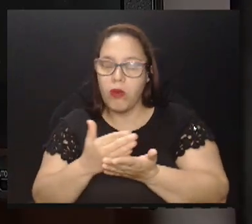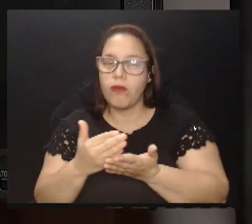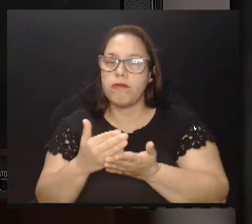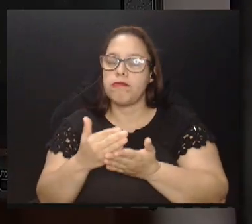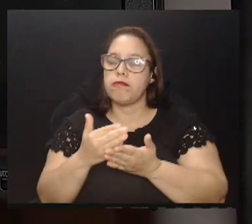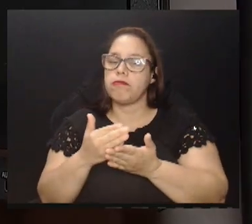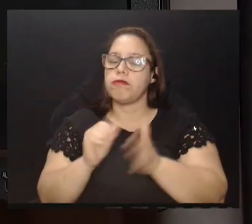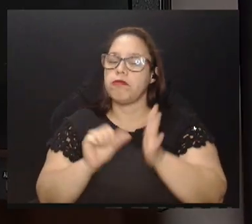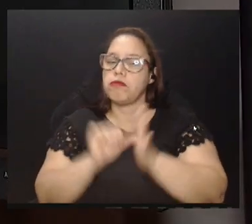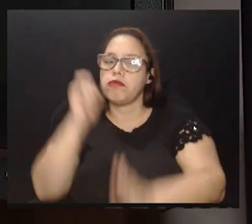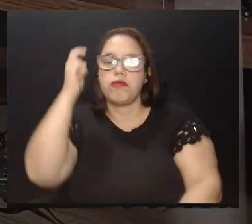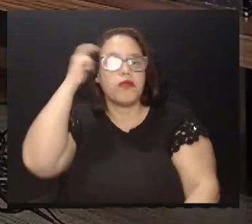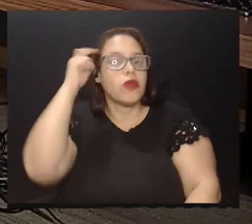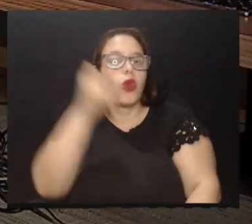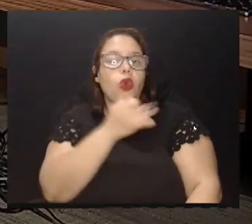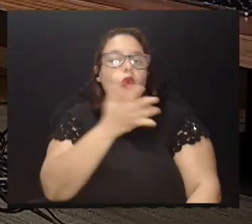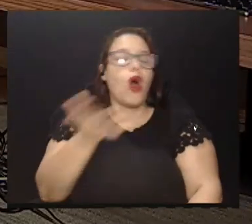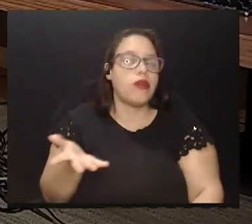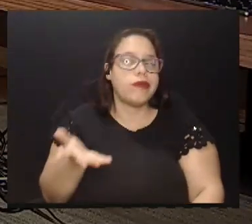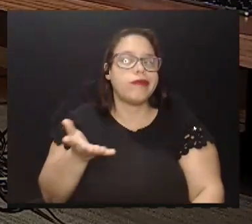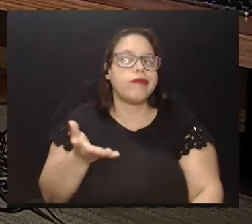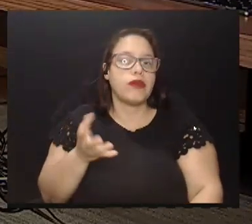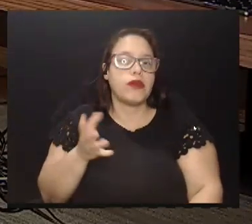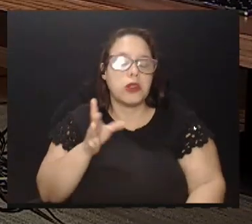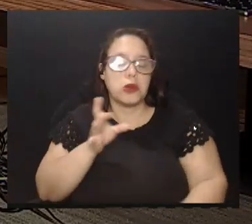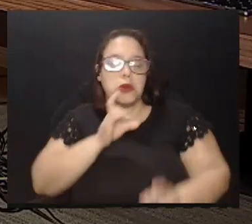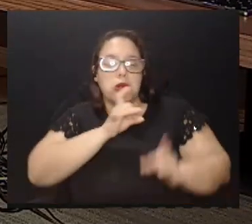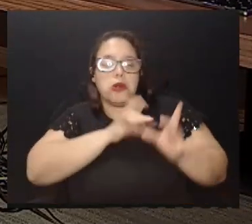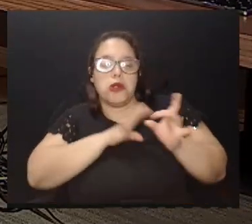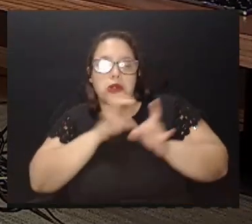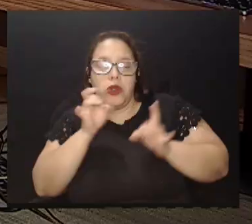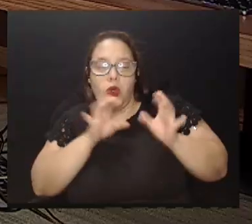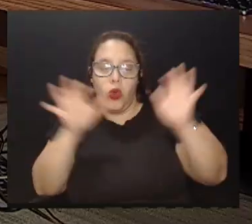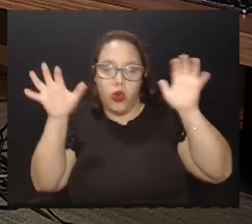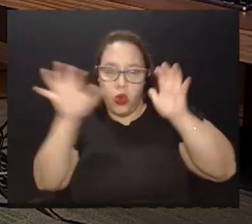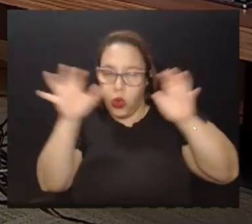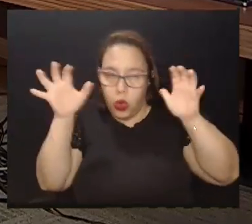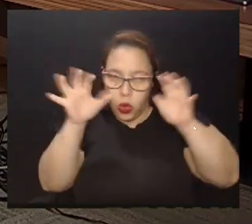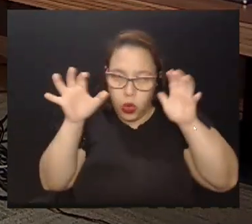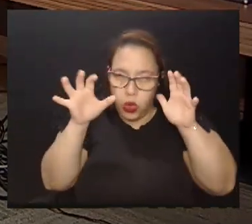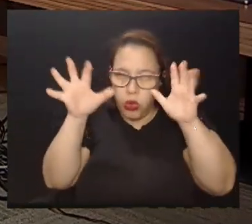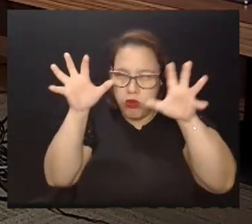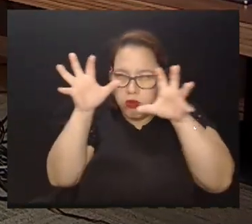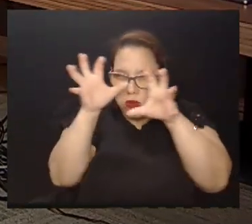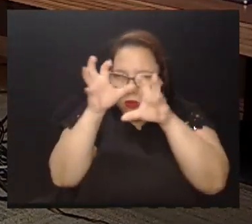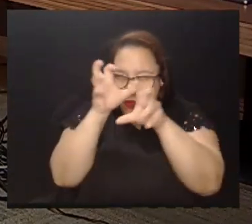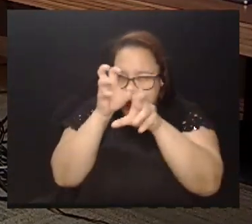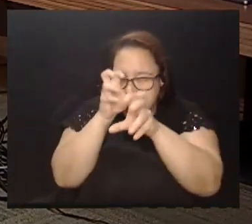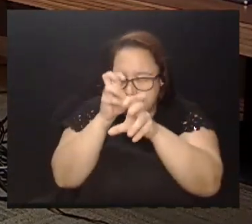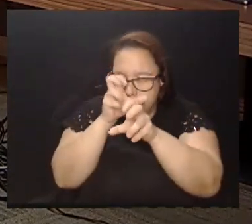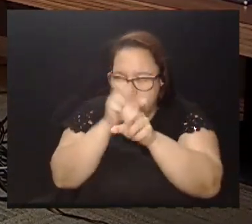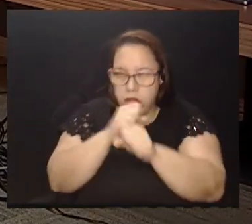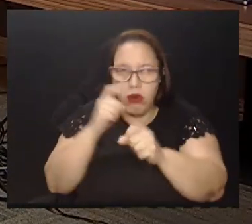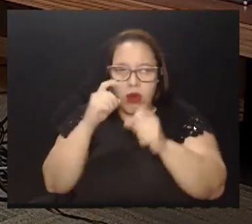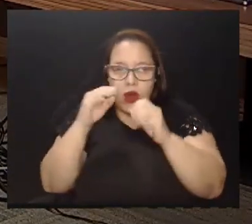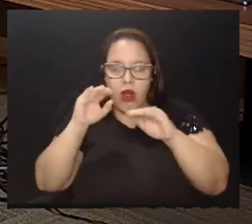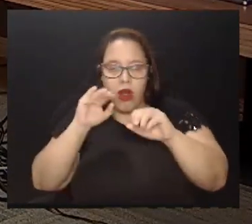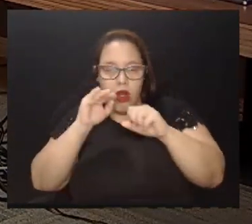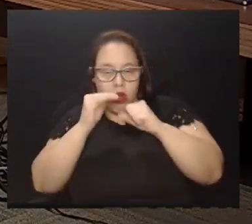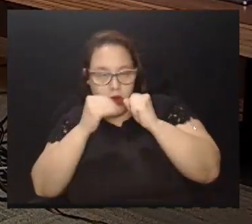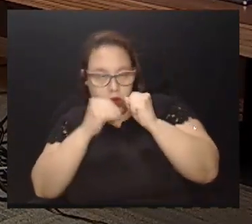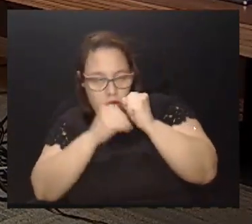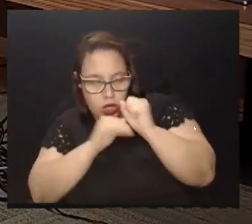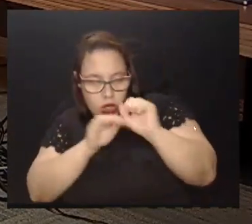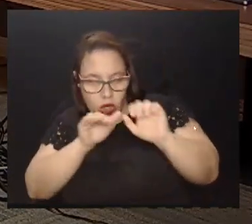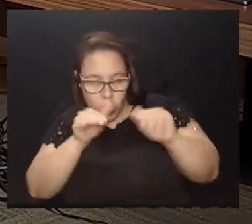clima. Então eu falei desse sombrio, então a gente começa a imaginar que são luzes mais escuras, tem mais processos de sombra, e aí a direção de arte pesquisa que